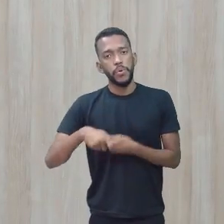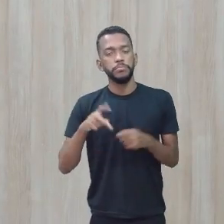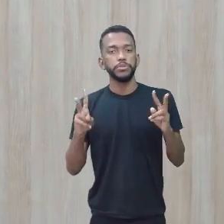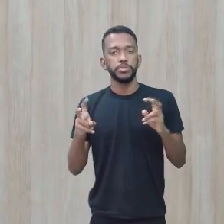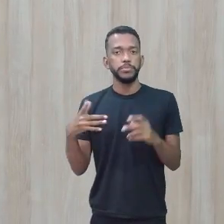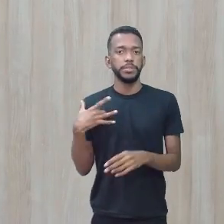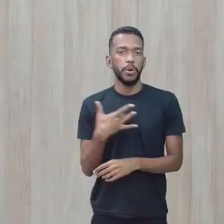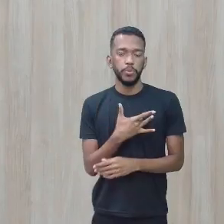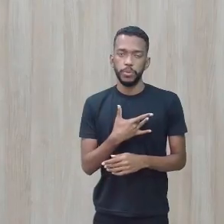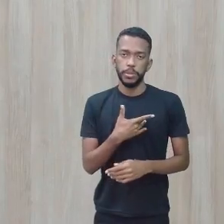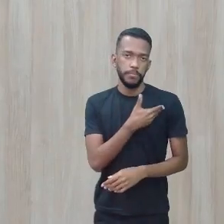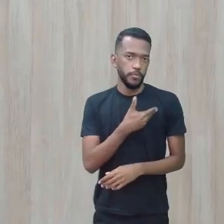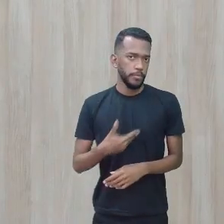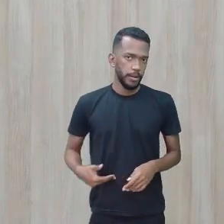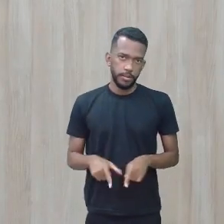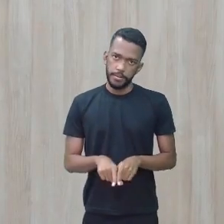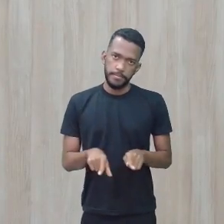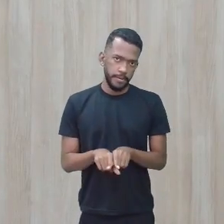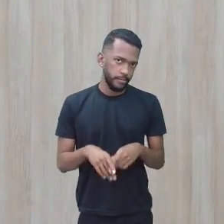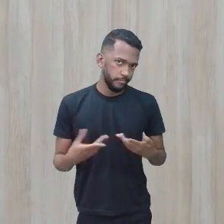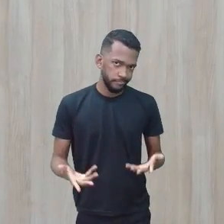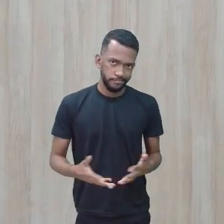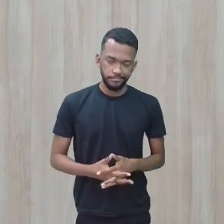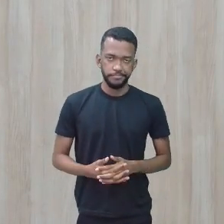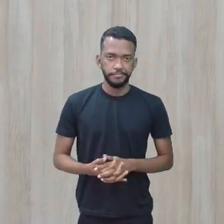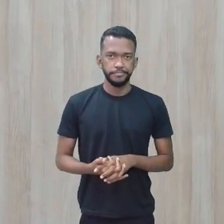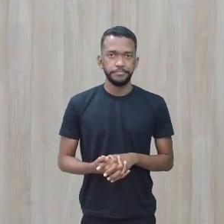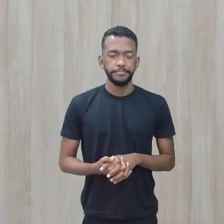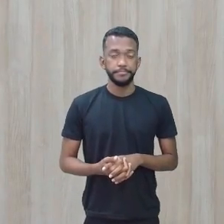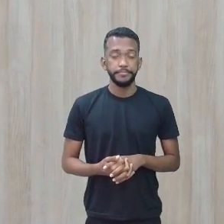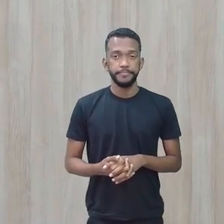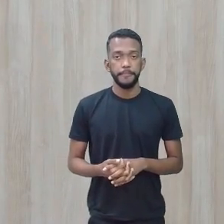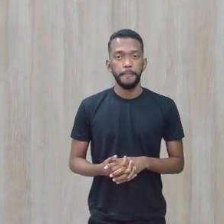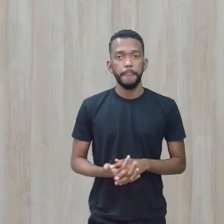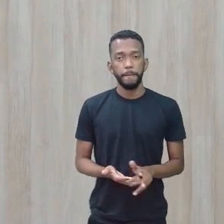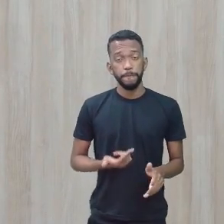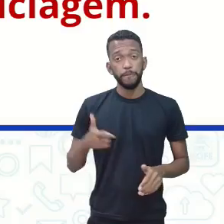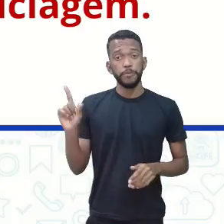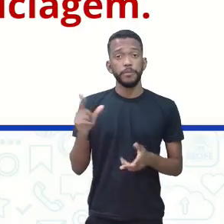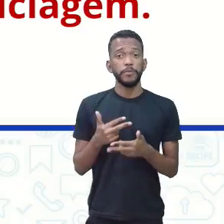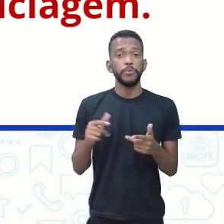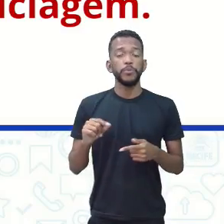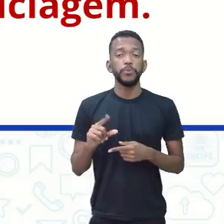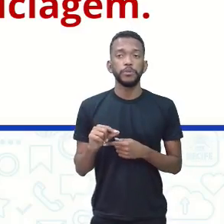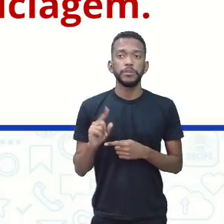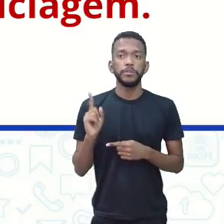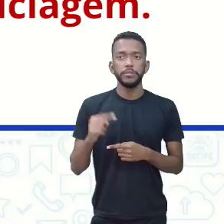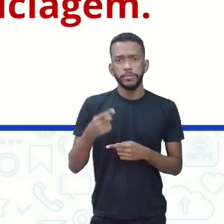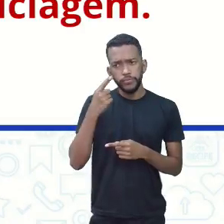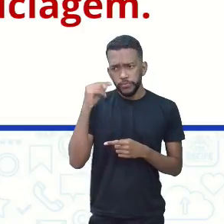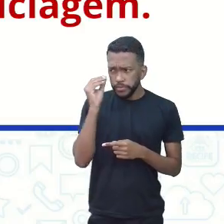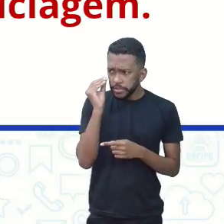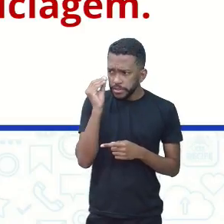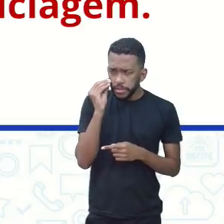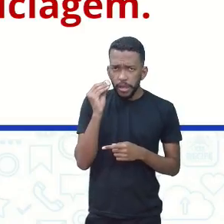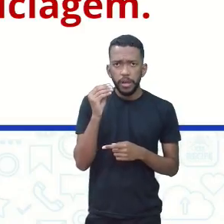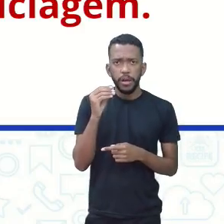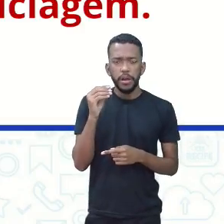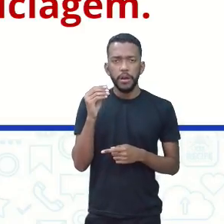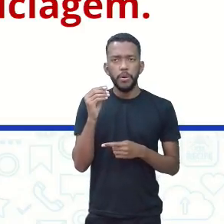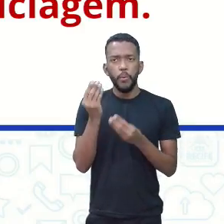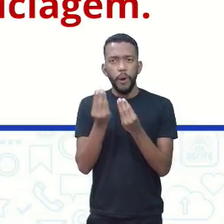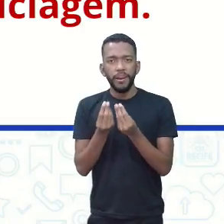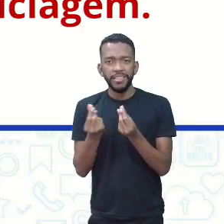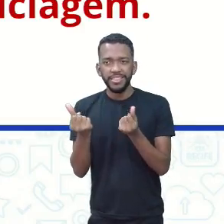pública também, ok? Outro ponto, visar qualidade em vez de quantidade, né? Com a